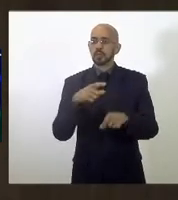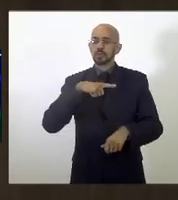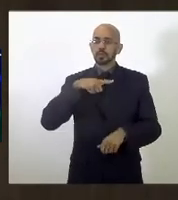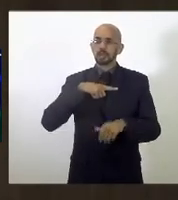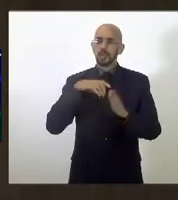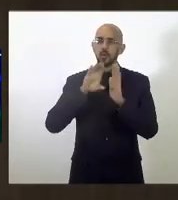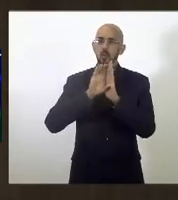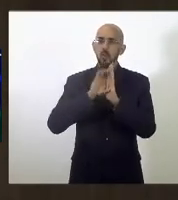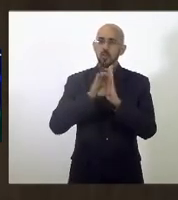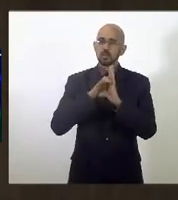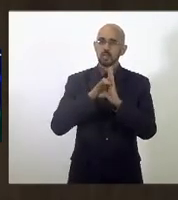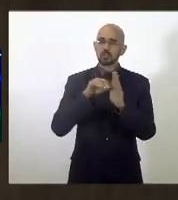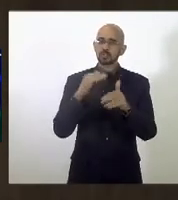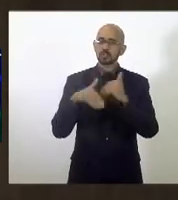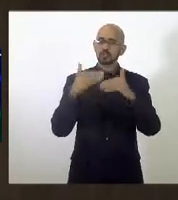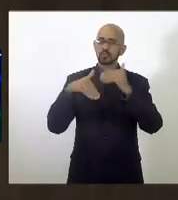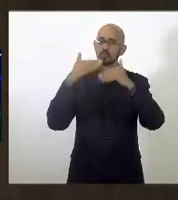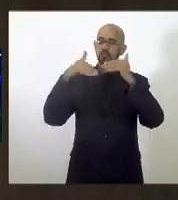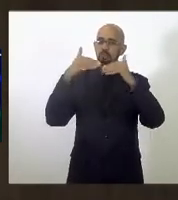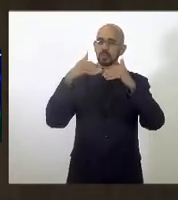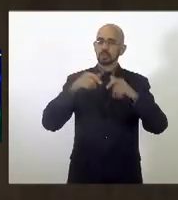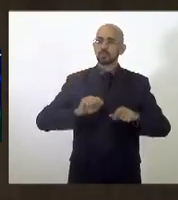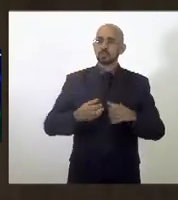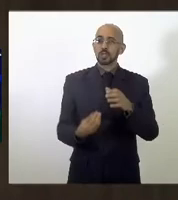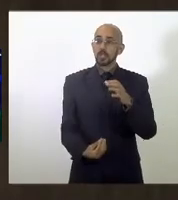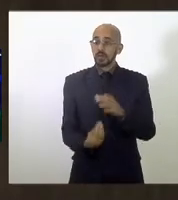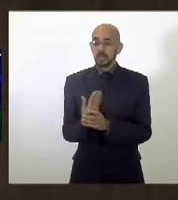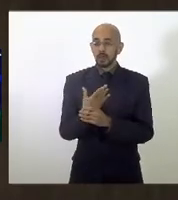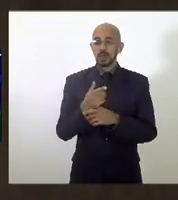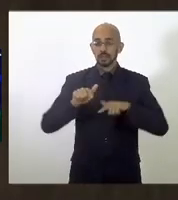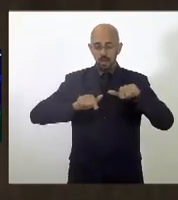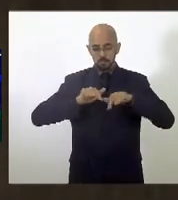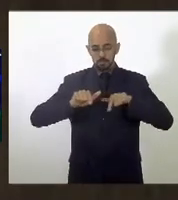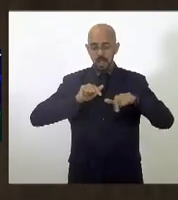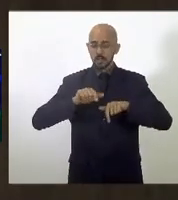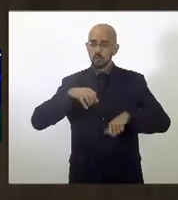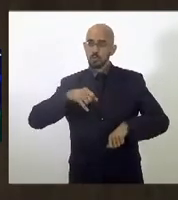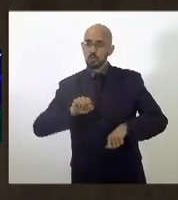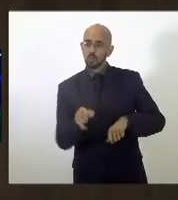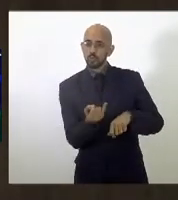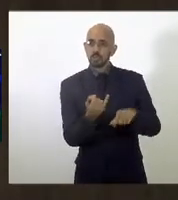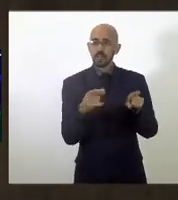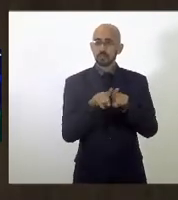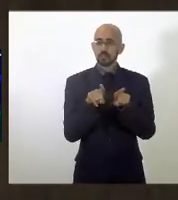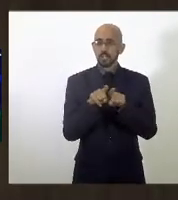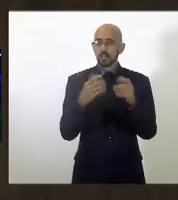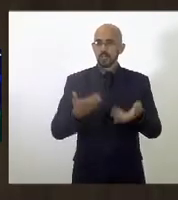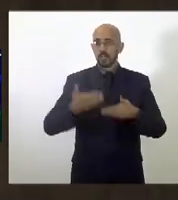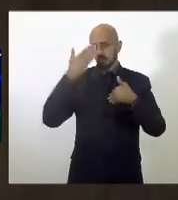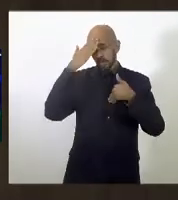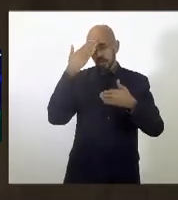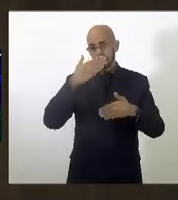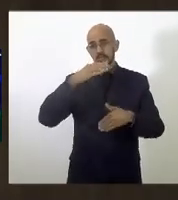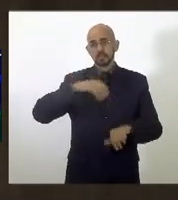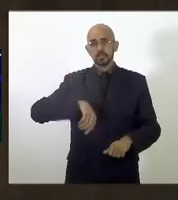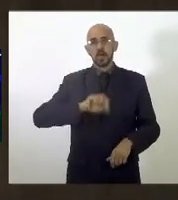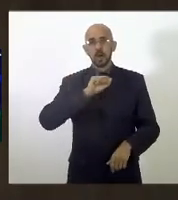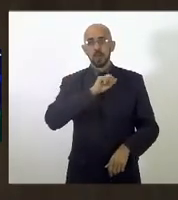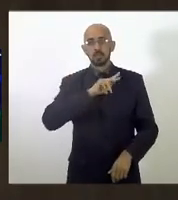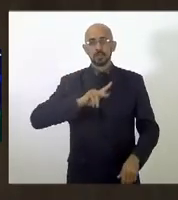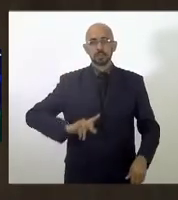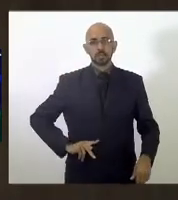desenvolvimento. É preciso gerar trabalho, renda e oportunidades nesses territórios. Eu quero também agradecer ao presidente André Vilaverde,